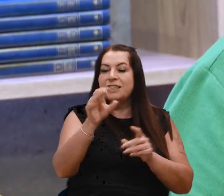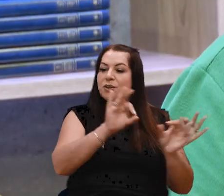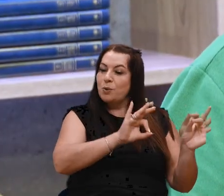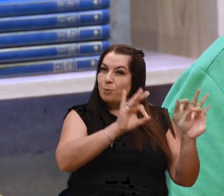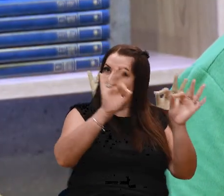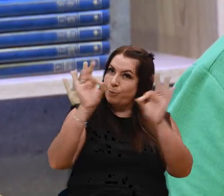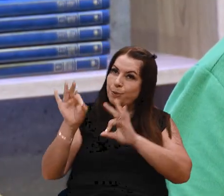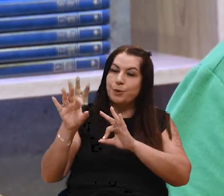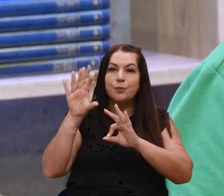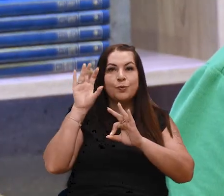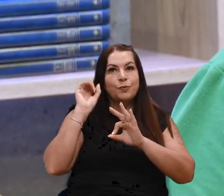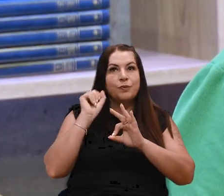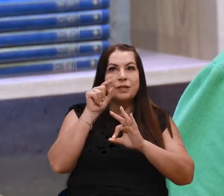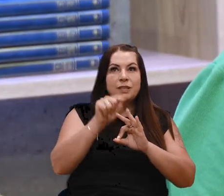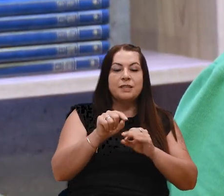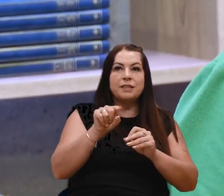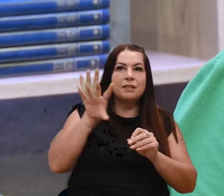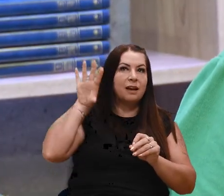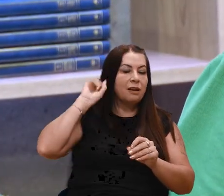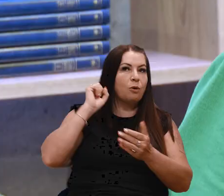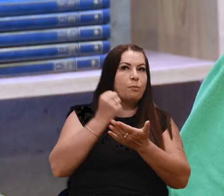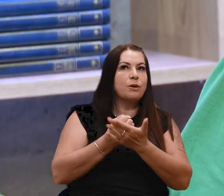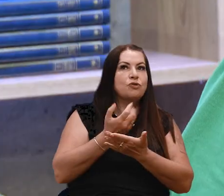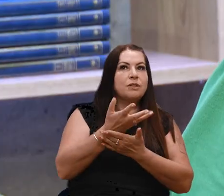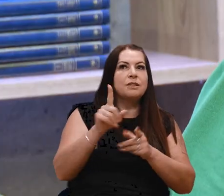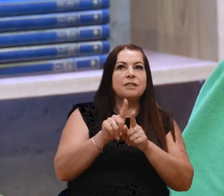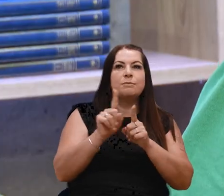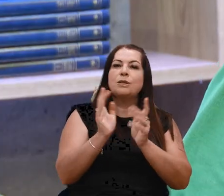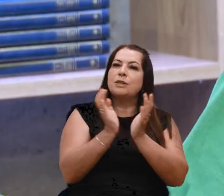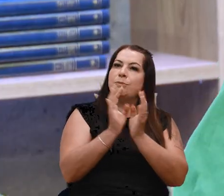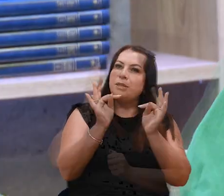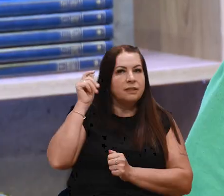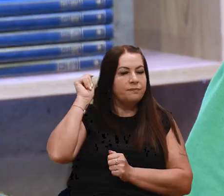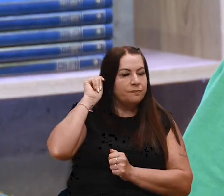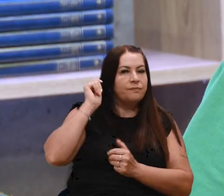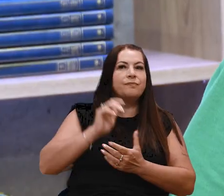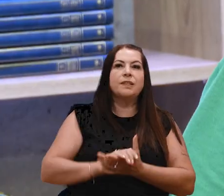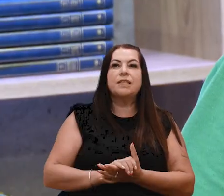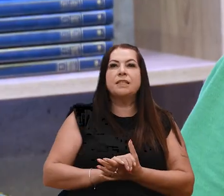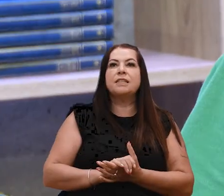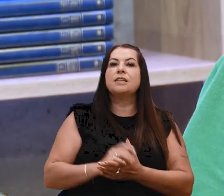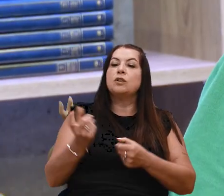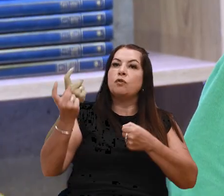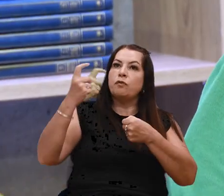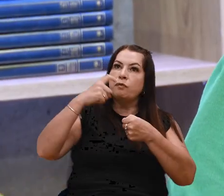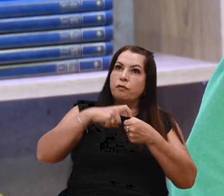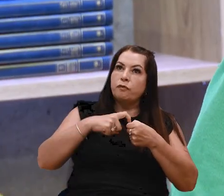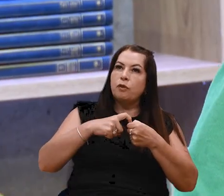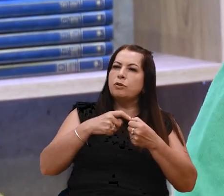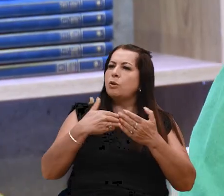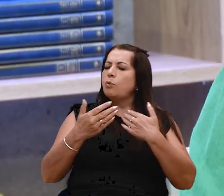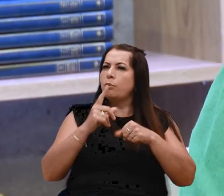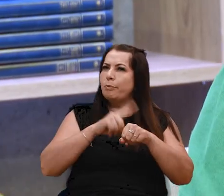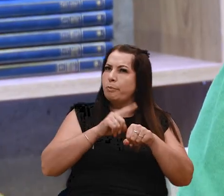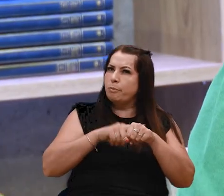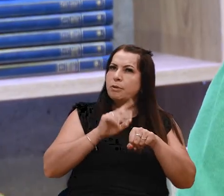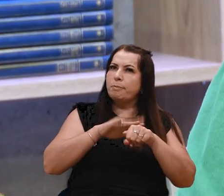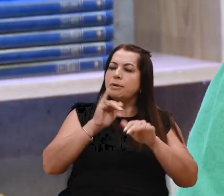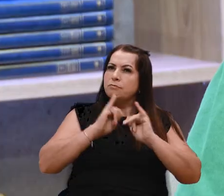nos escutou no podcast Caxias Conversa, a equipe técnica da Focus. A gente volta a qualquer momento com mais